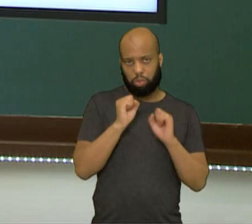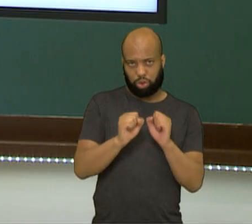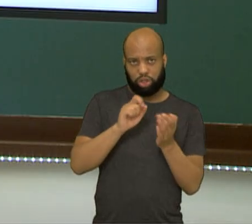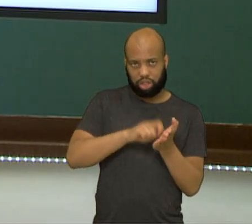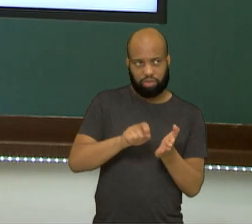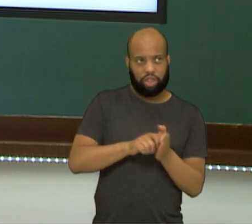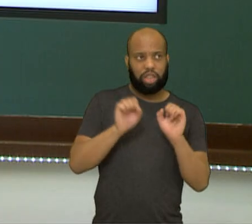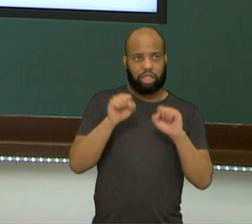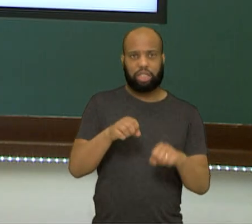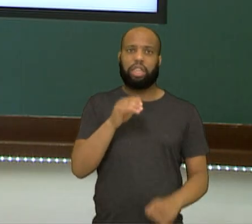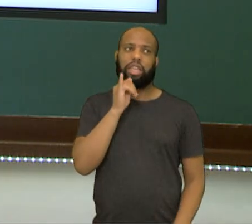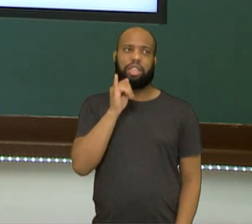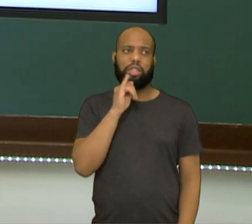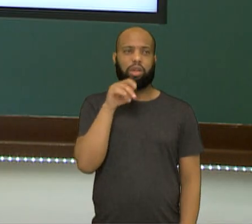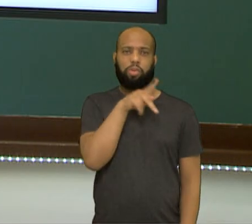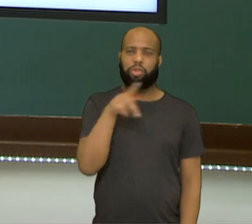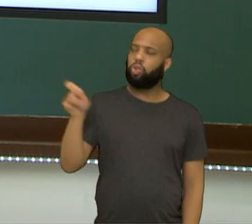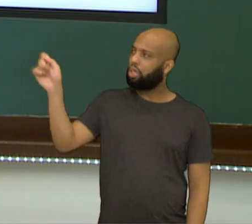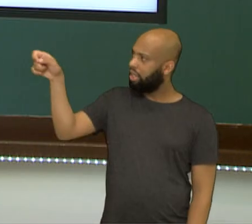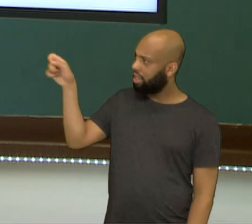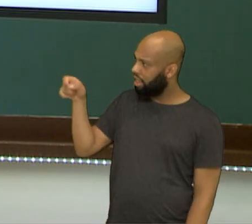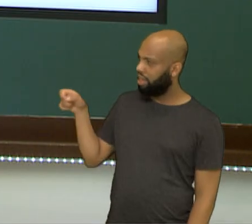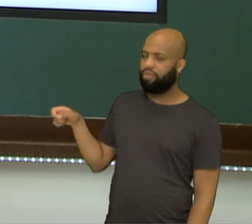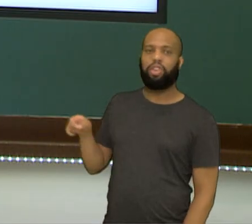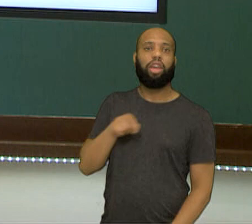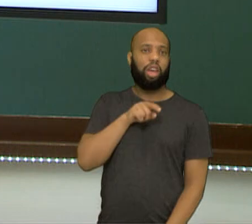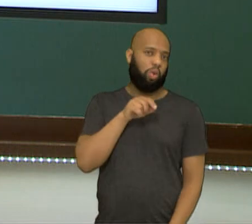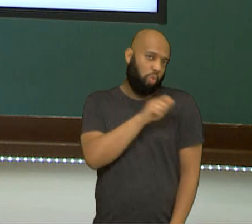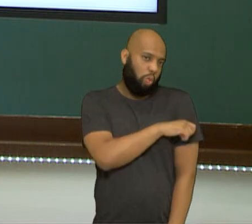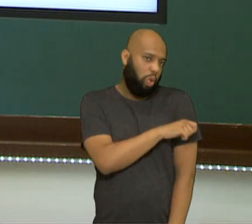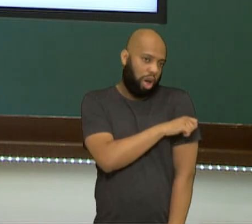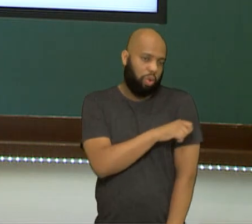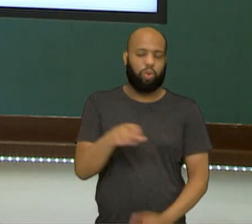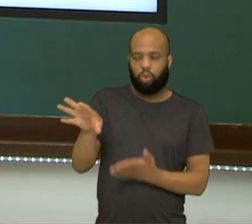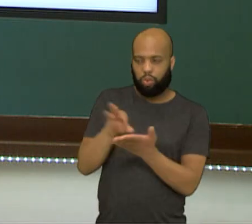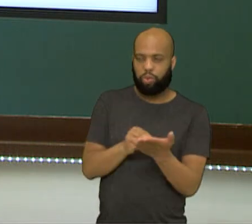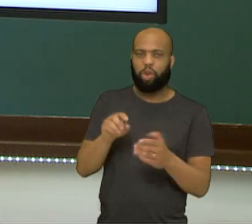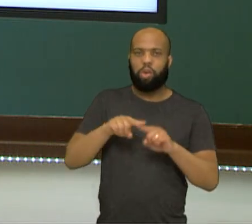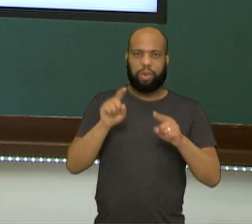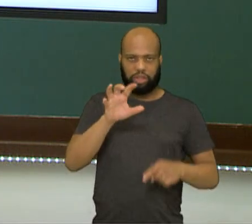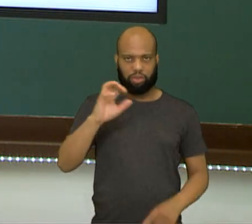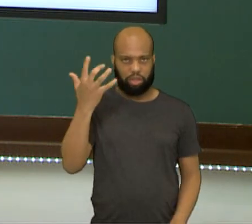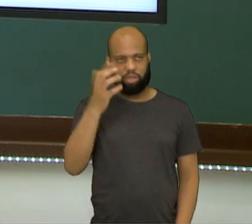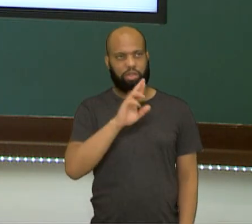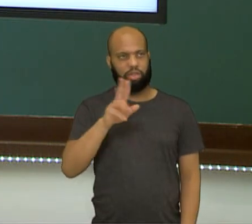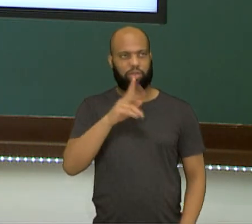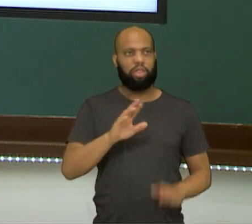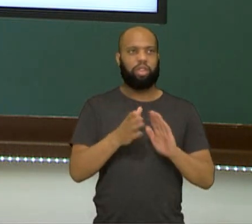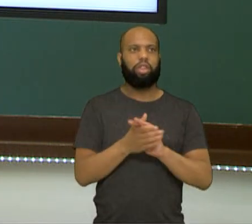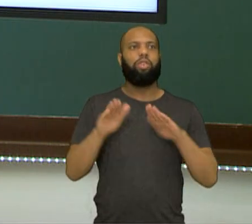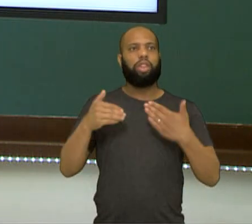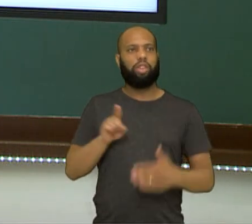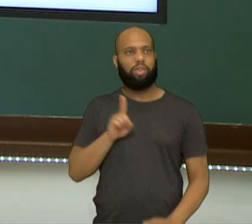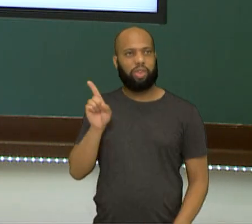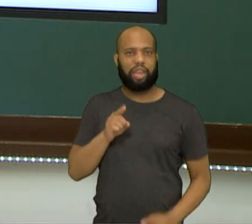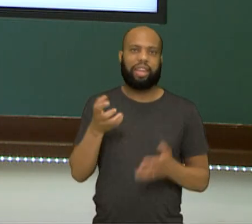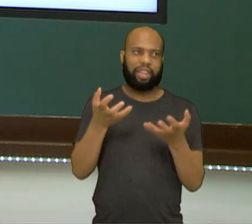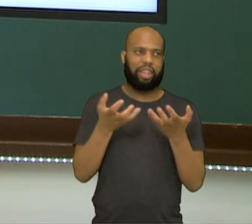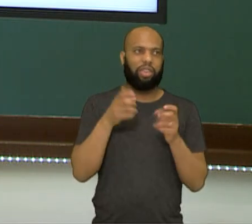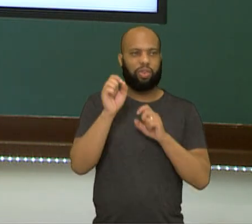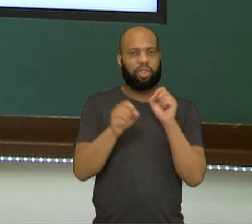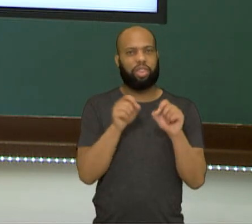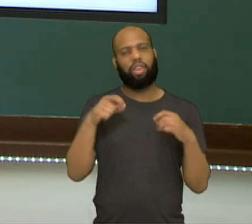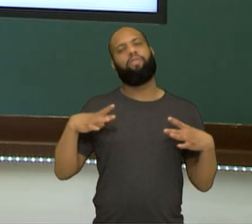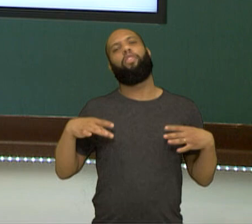Poderia. A professora passava no quadro, ele copiava, poderia. Mas não foi o caso, né? O Gabriel Luca queria um dia